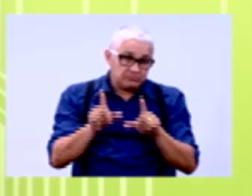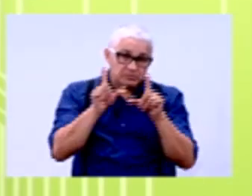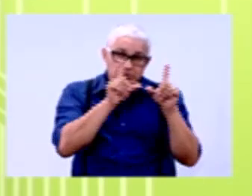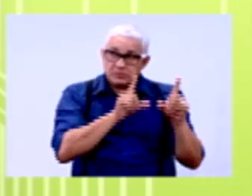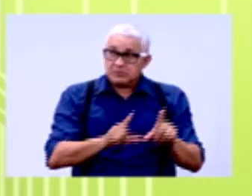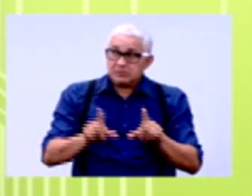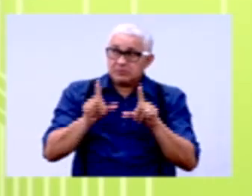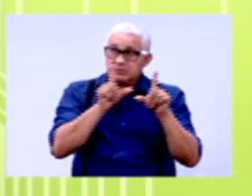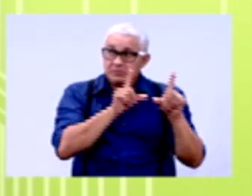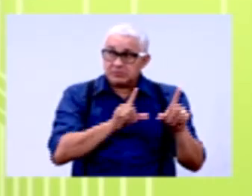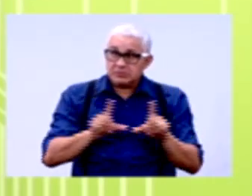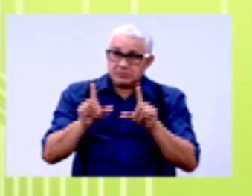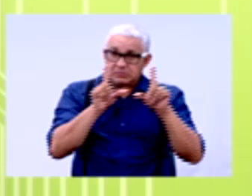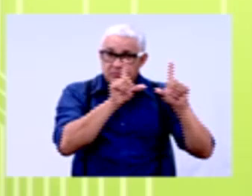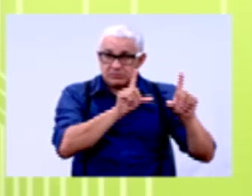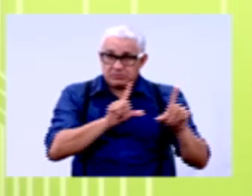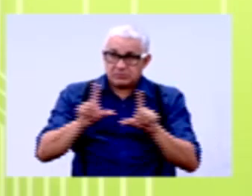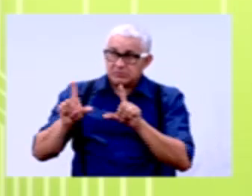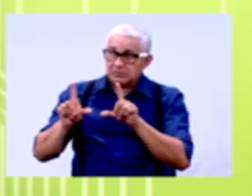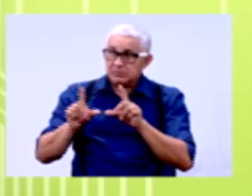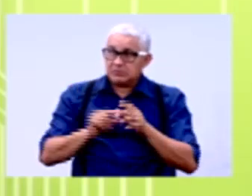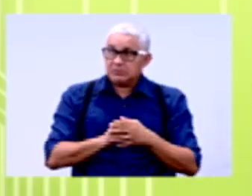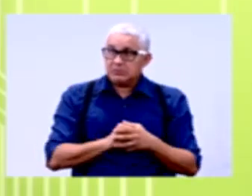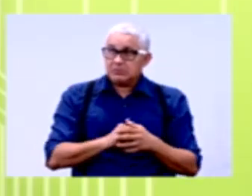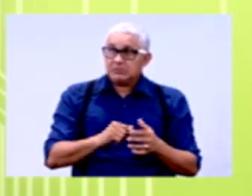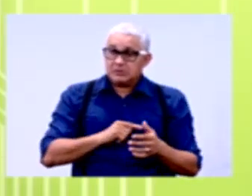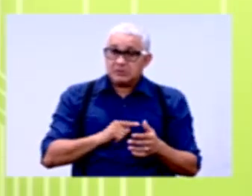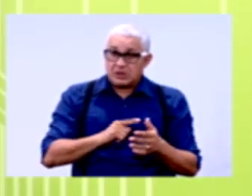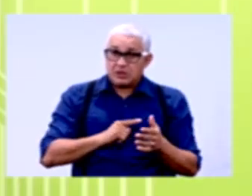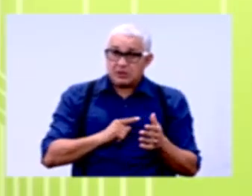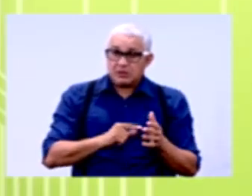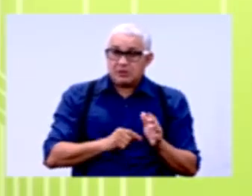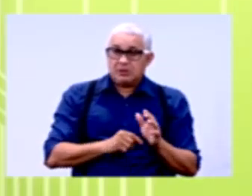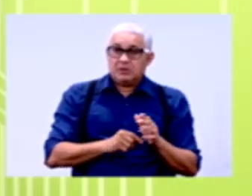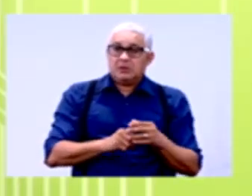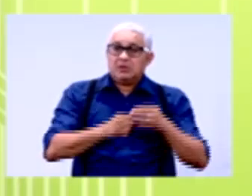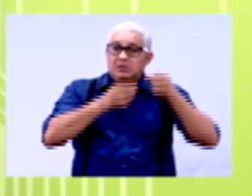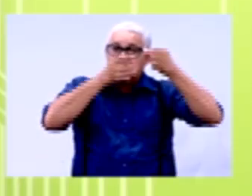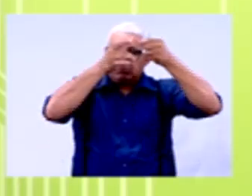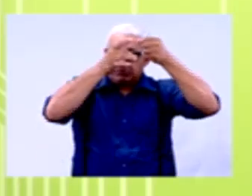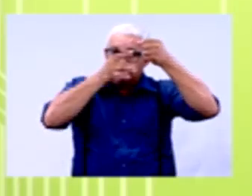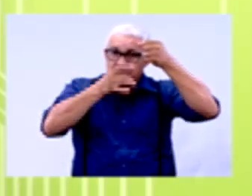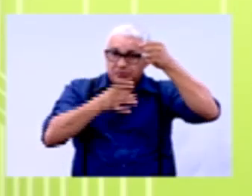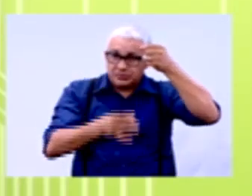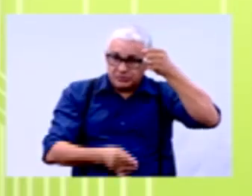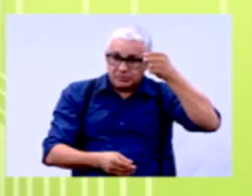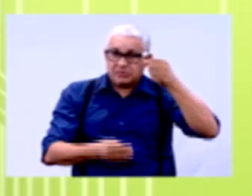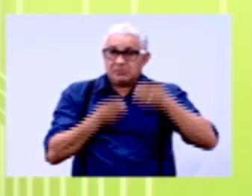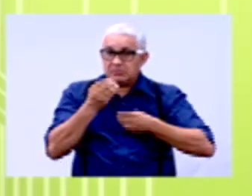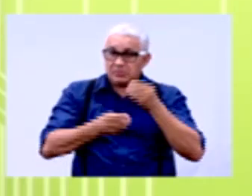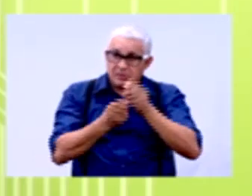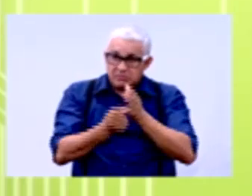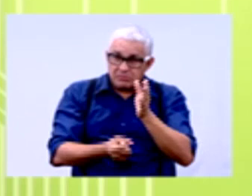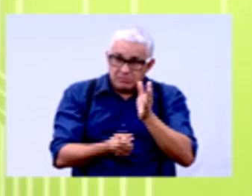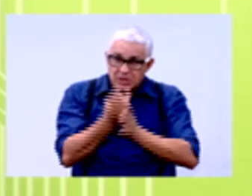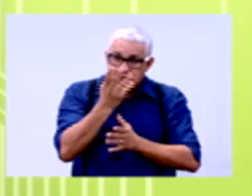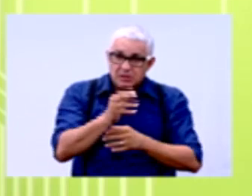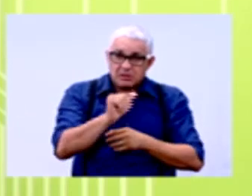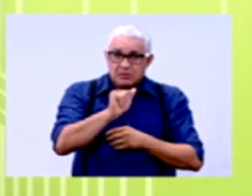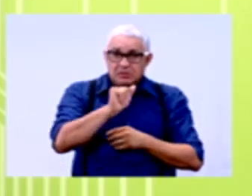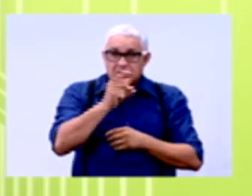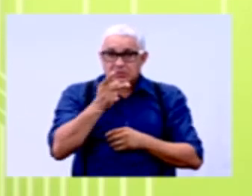na apresentação de slide, que nela tem uma descrição sobre os procedimentos de se criar uma API,